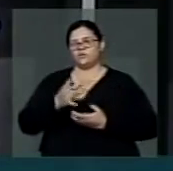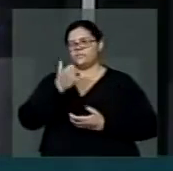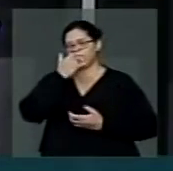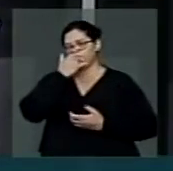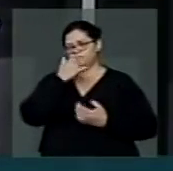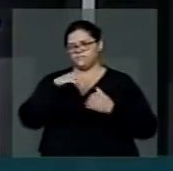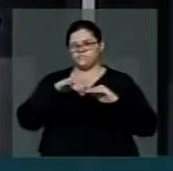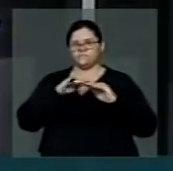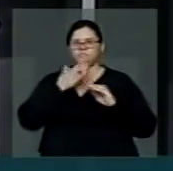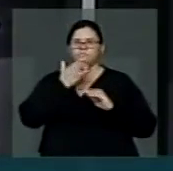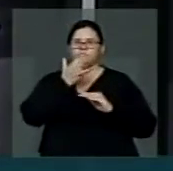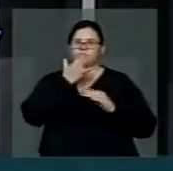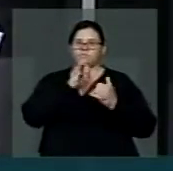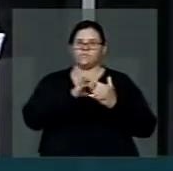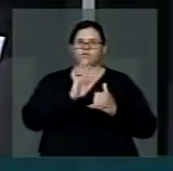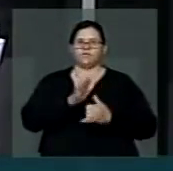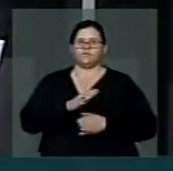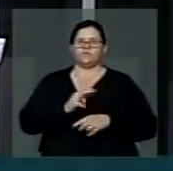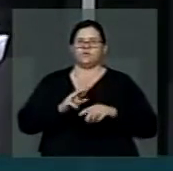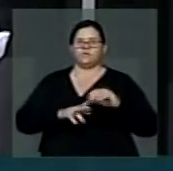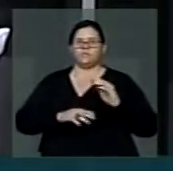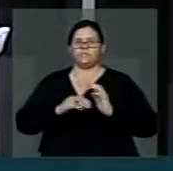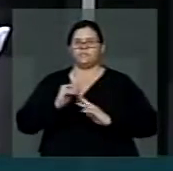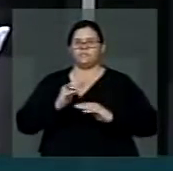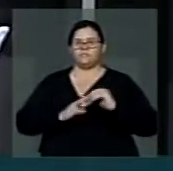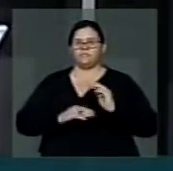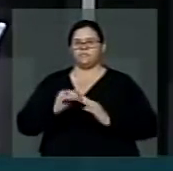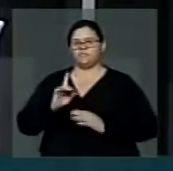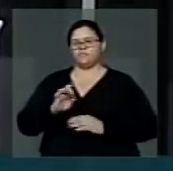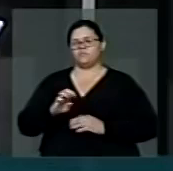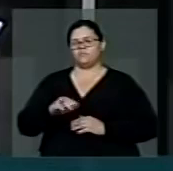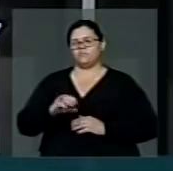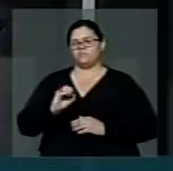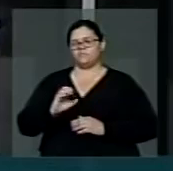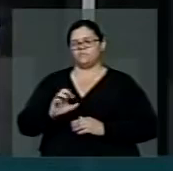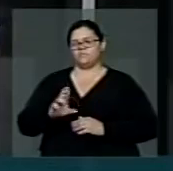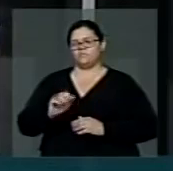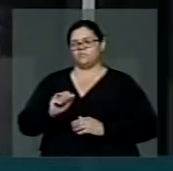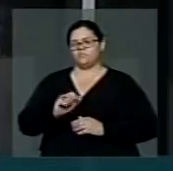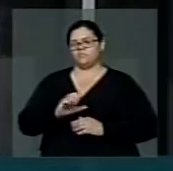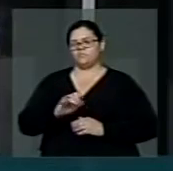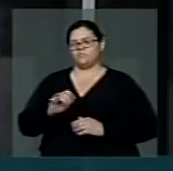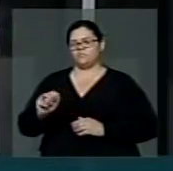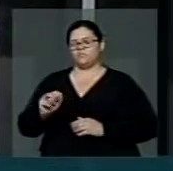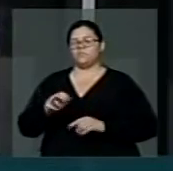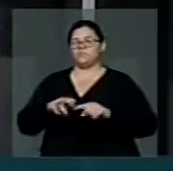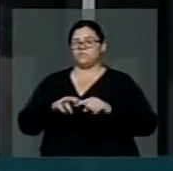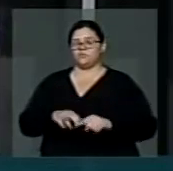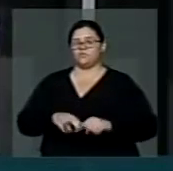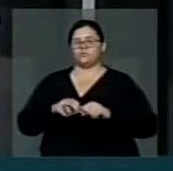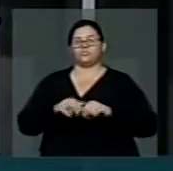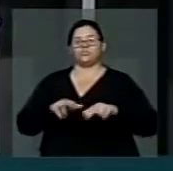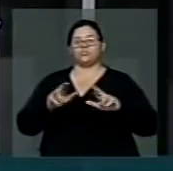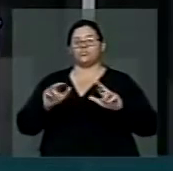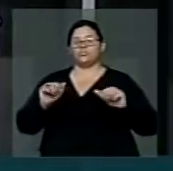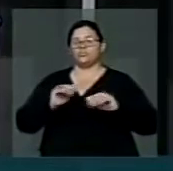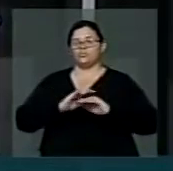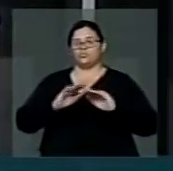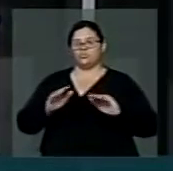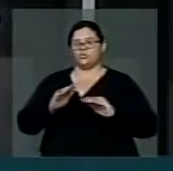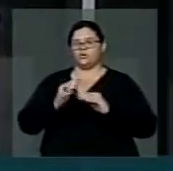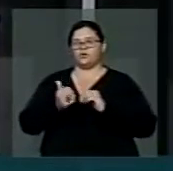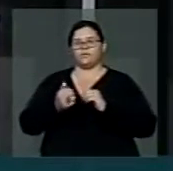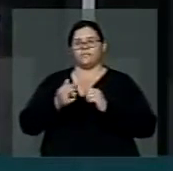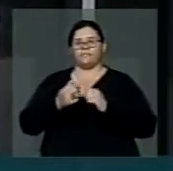pela própria dinâmica da democracia representativa. Nesse sentido, nunca é demais insistir